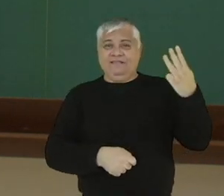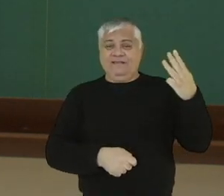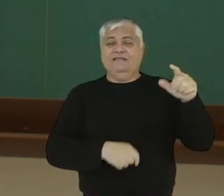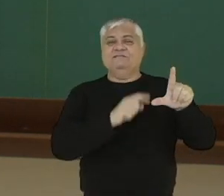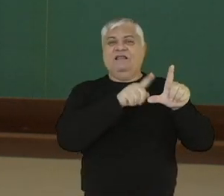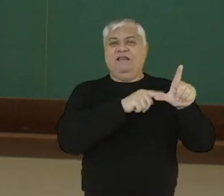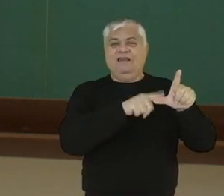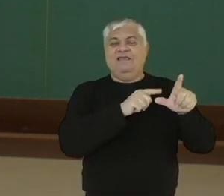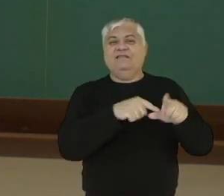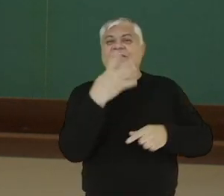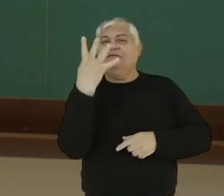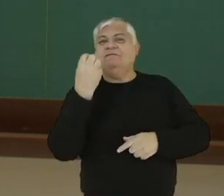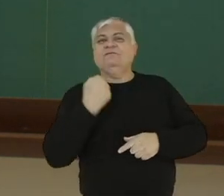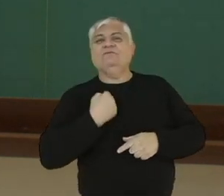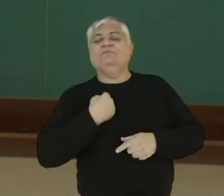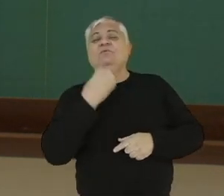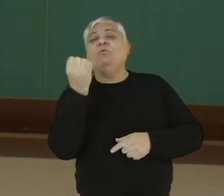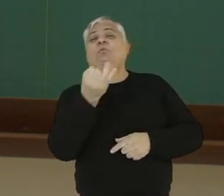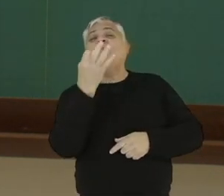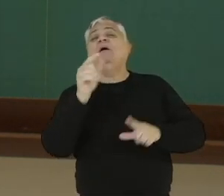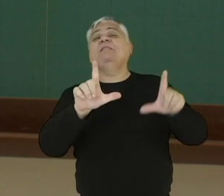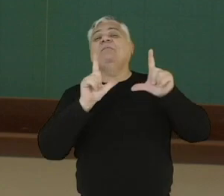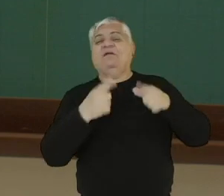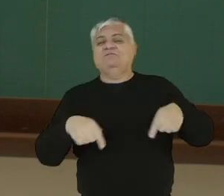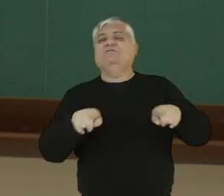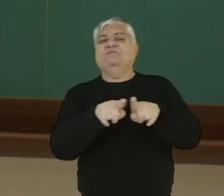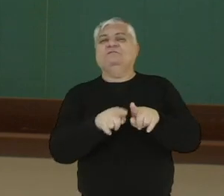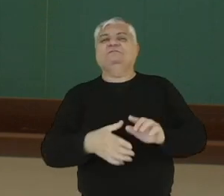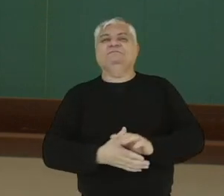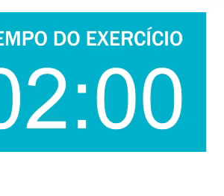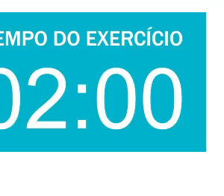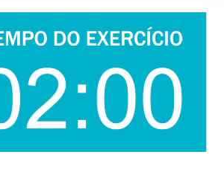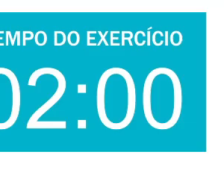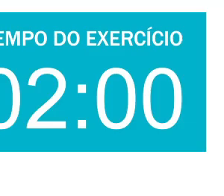números, quantas placas eu consigo fazer? Pense um pouquinho e a gente já volta.